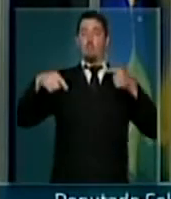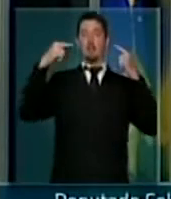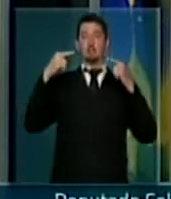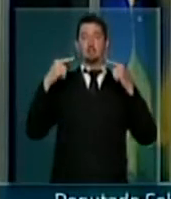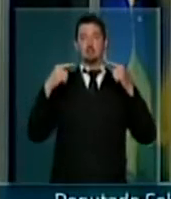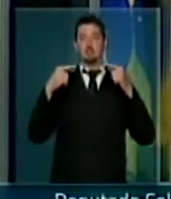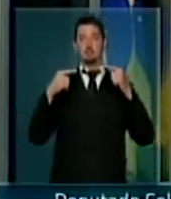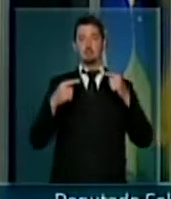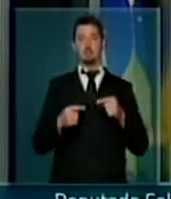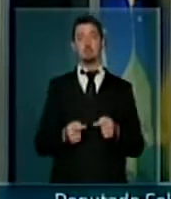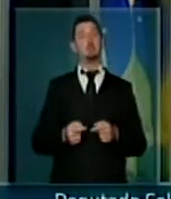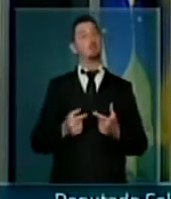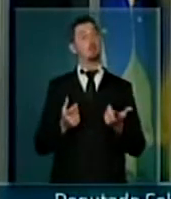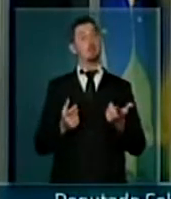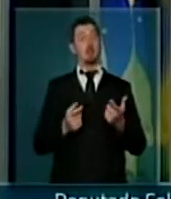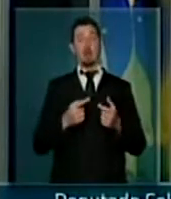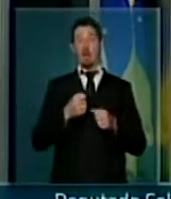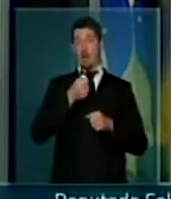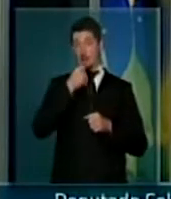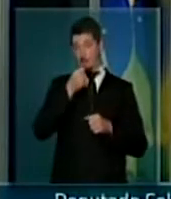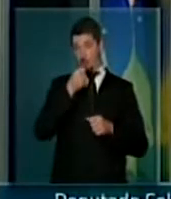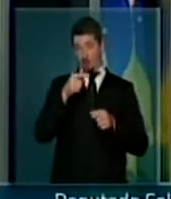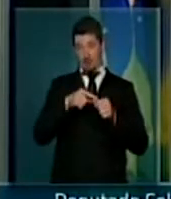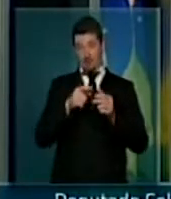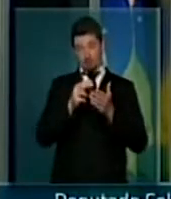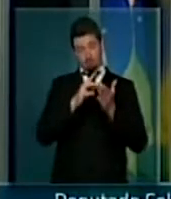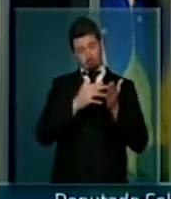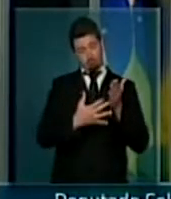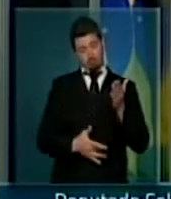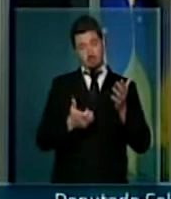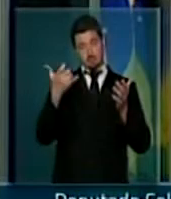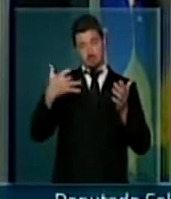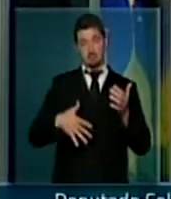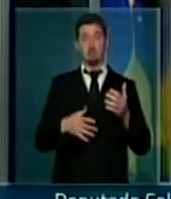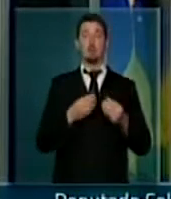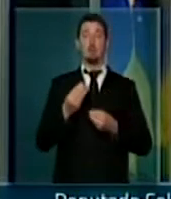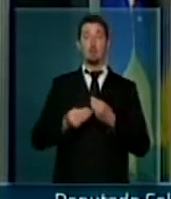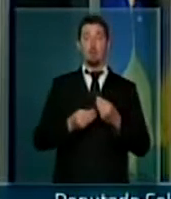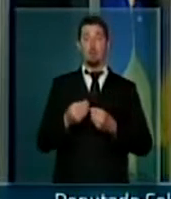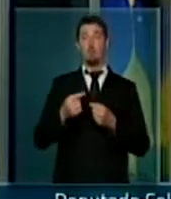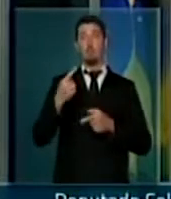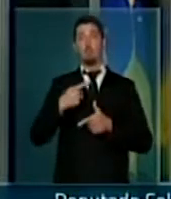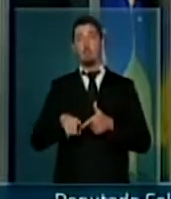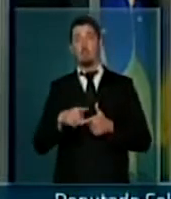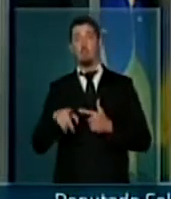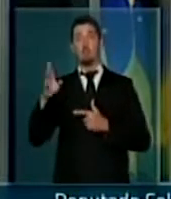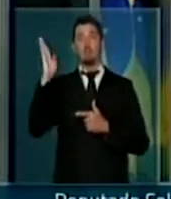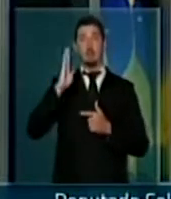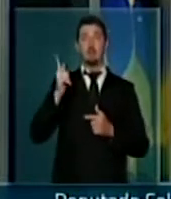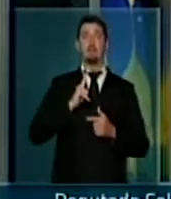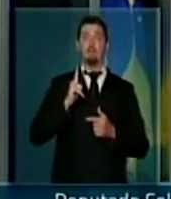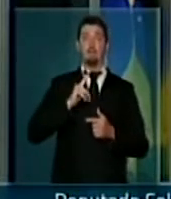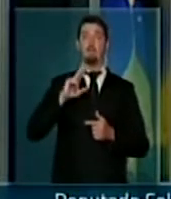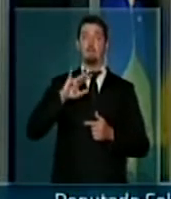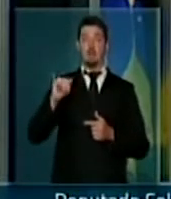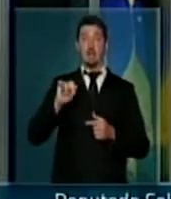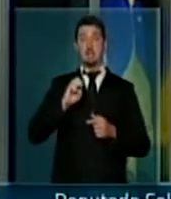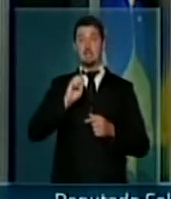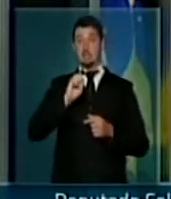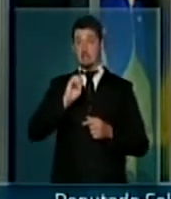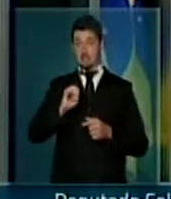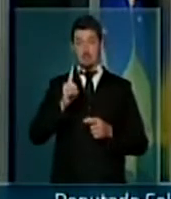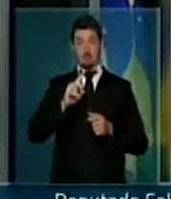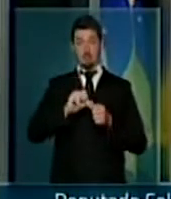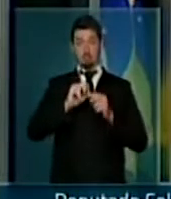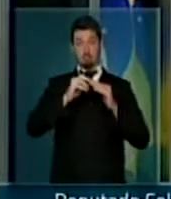competitiva. A reportagem discute os problemas que o Brasil vai enfrentar se não